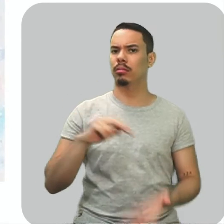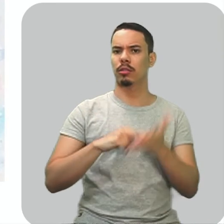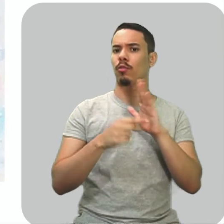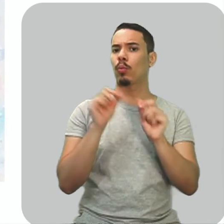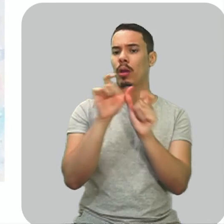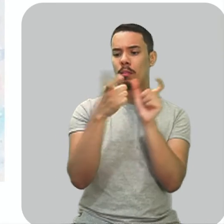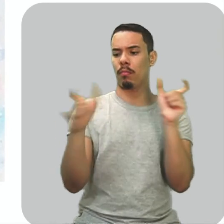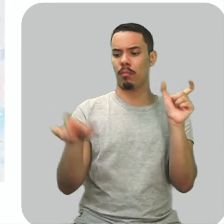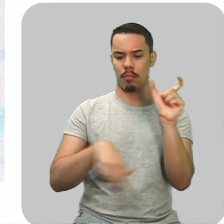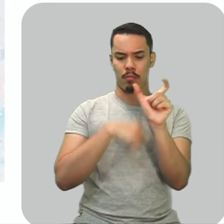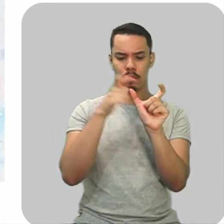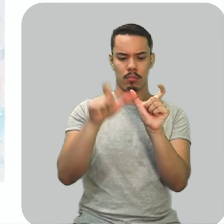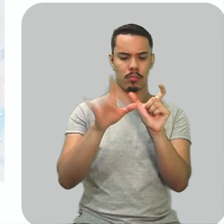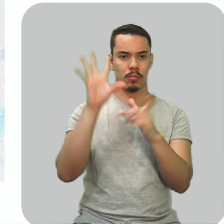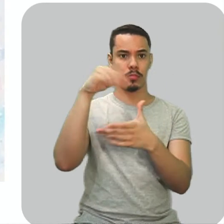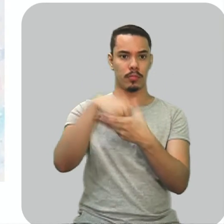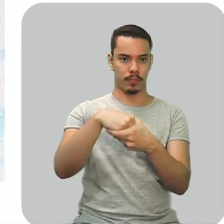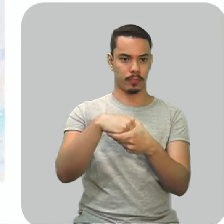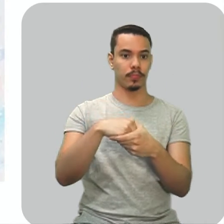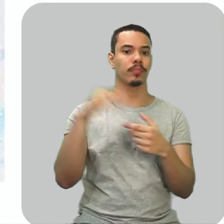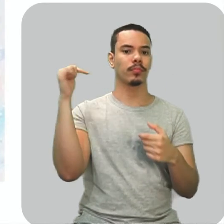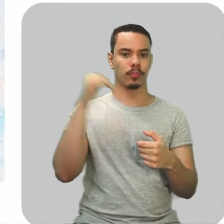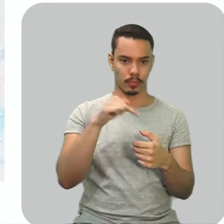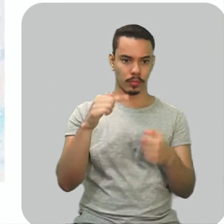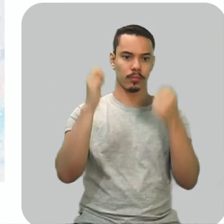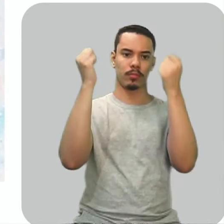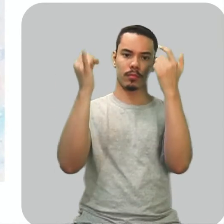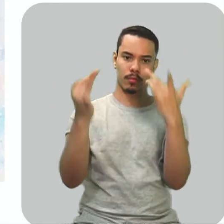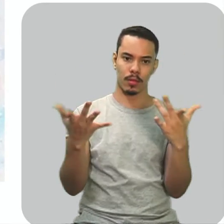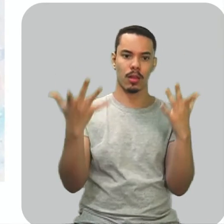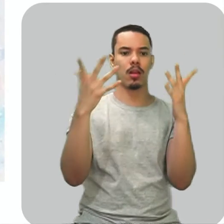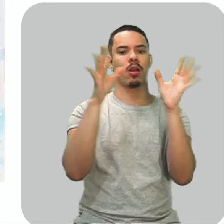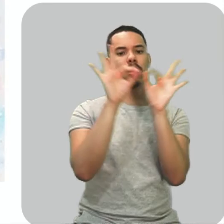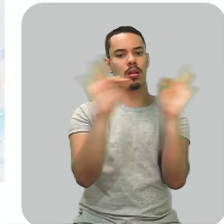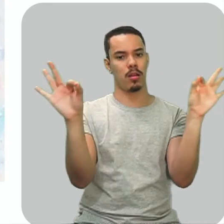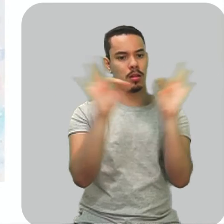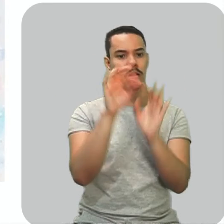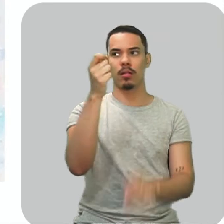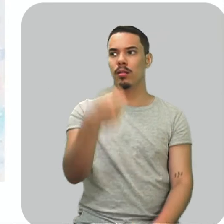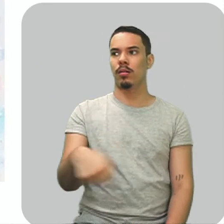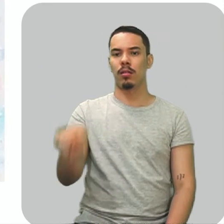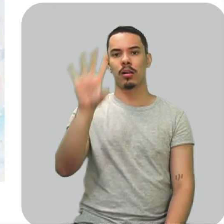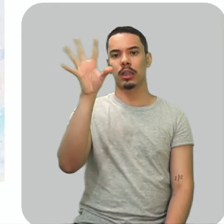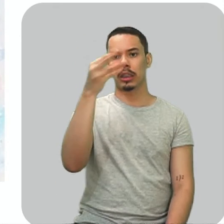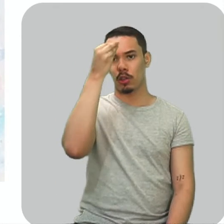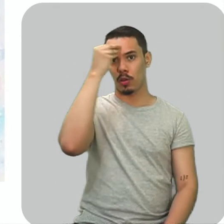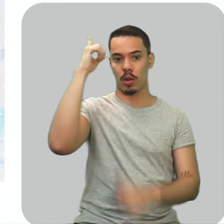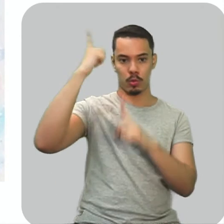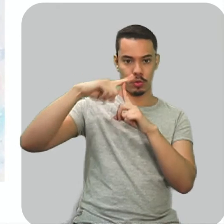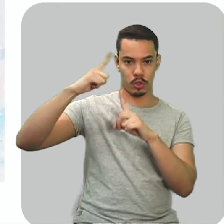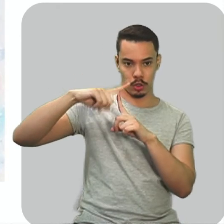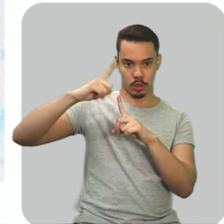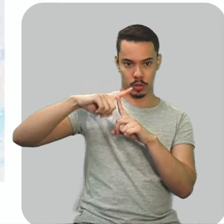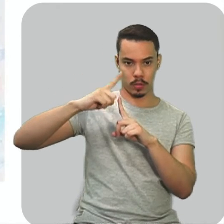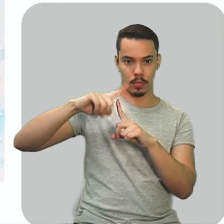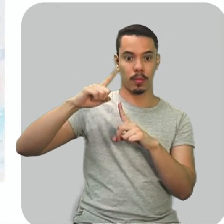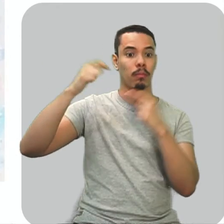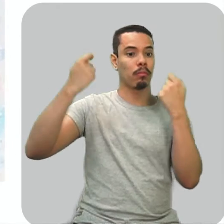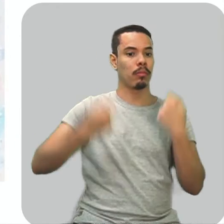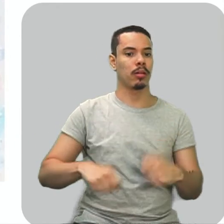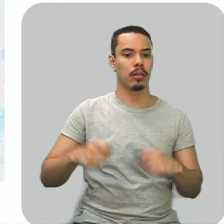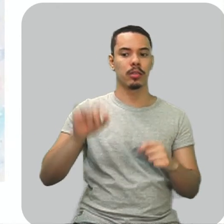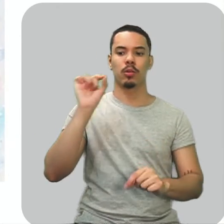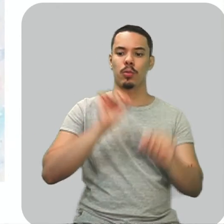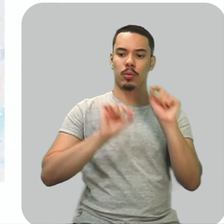ó Isso indica aqui para classificar a oração coordenada não basta decorar os tipos de condições É